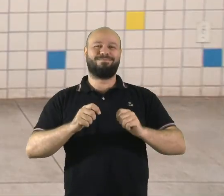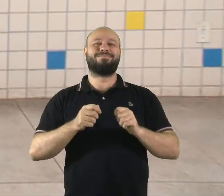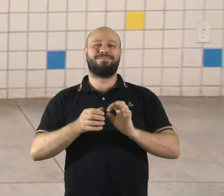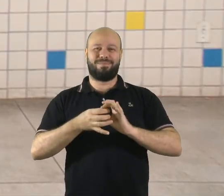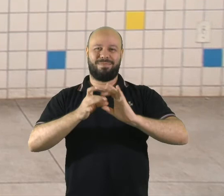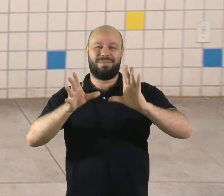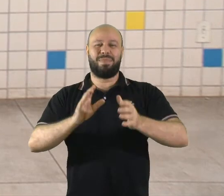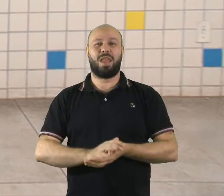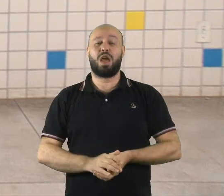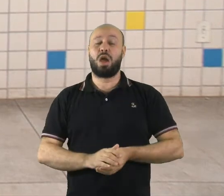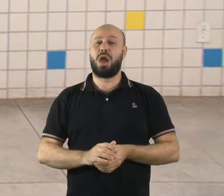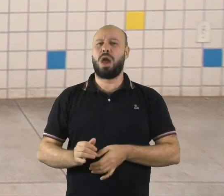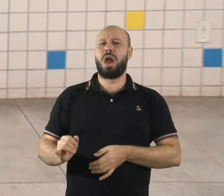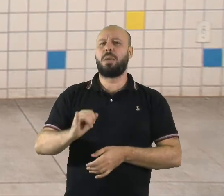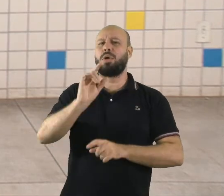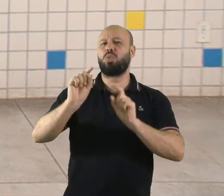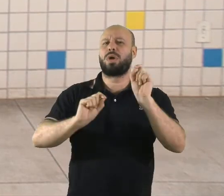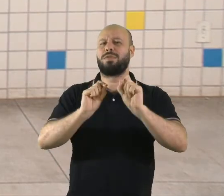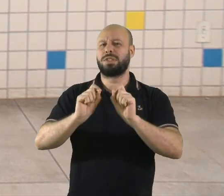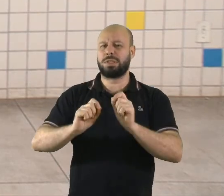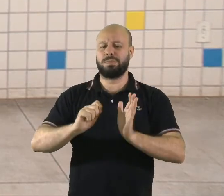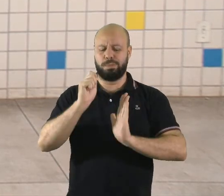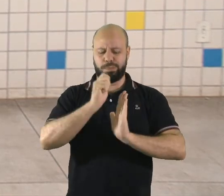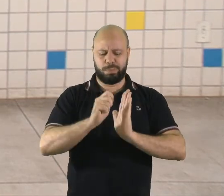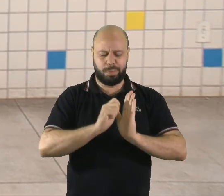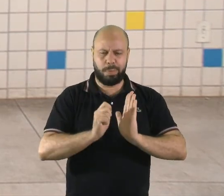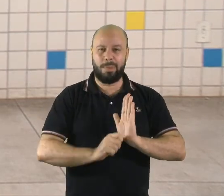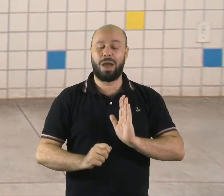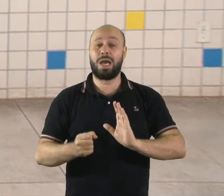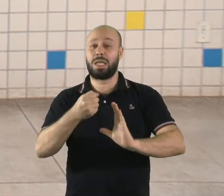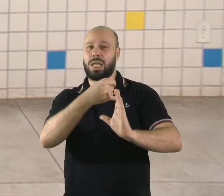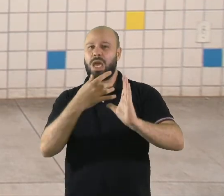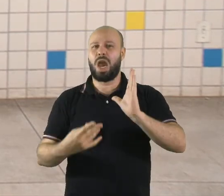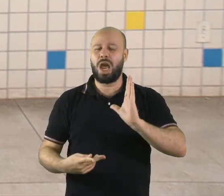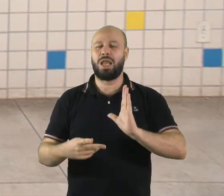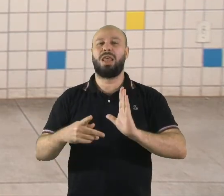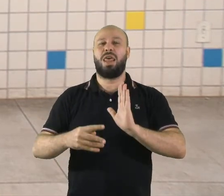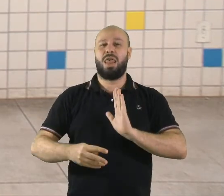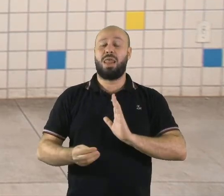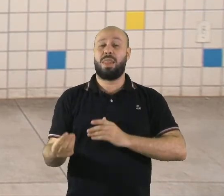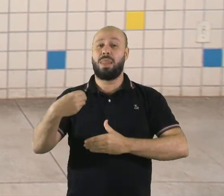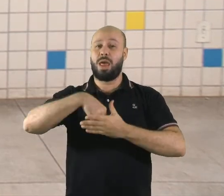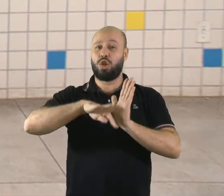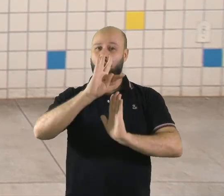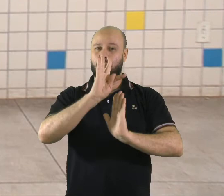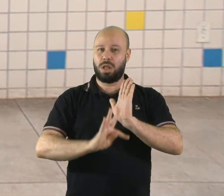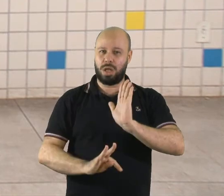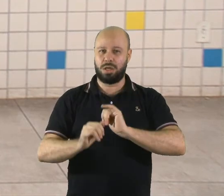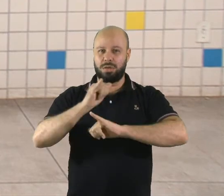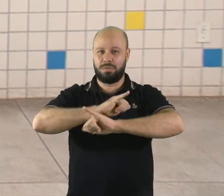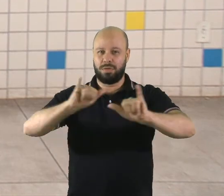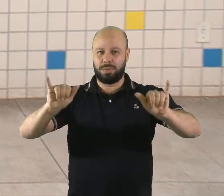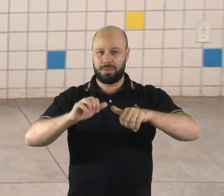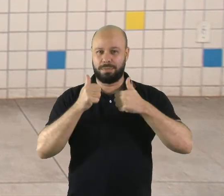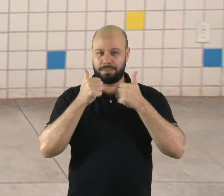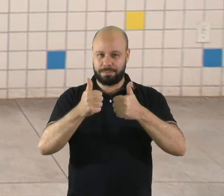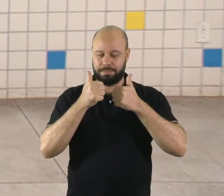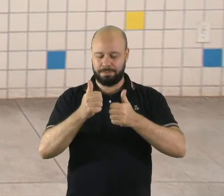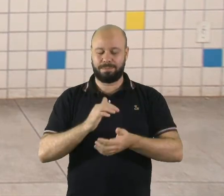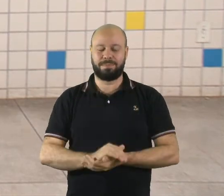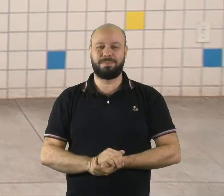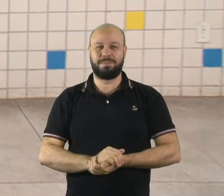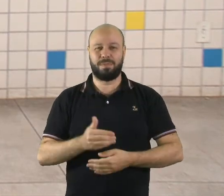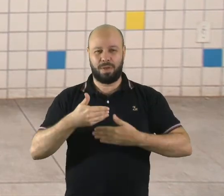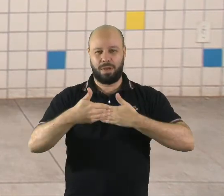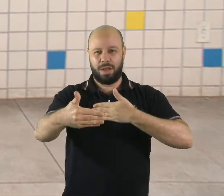você trabalhe bem todas as características do texto informativo. Vamos continuar nossa aula?